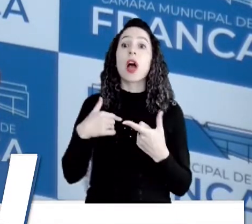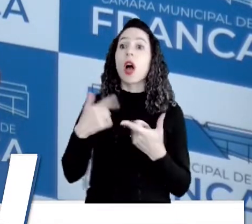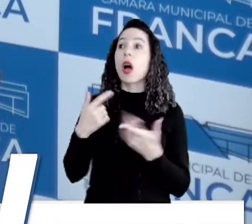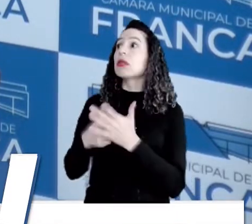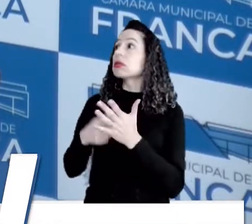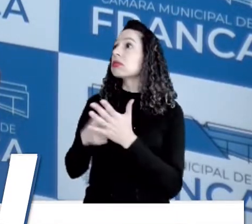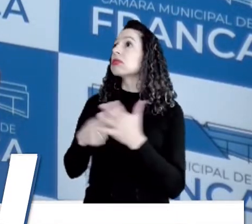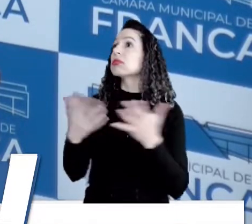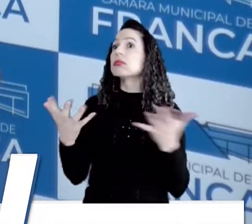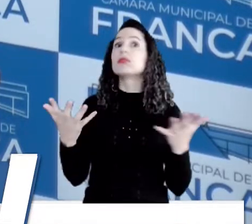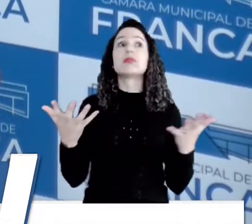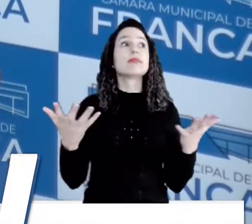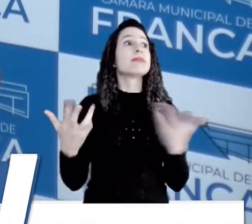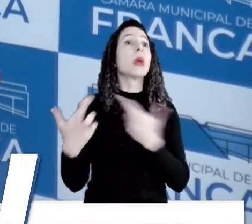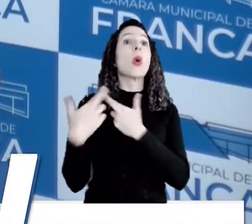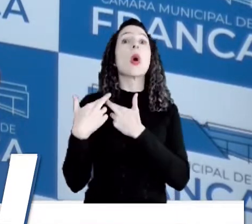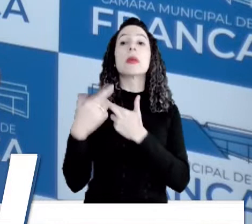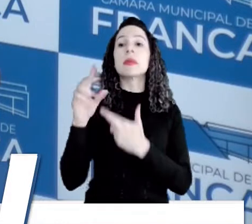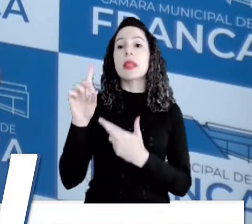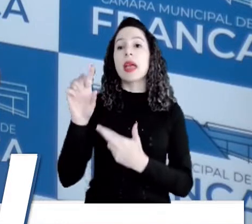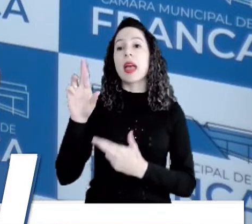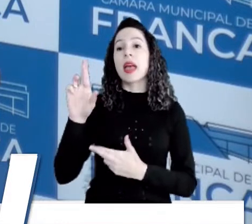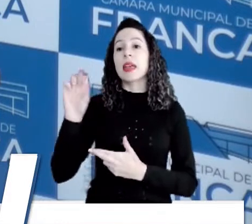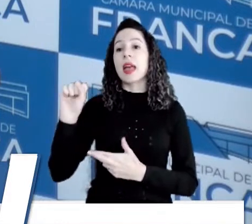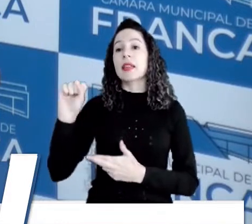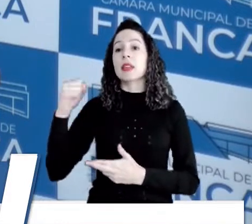o responsável pela DRS8,